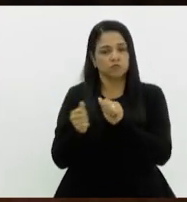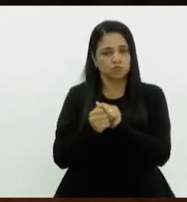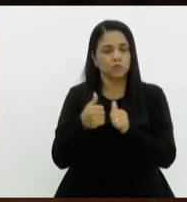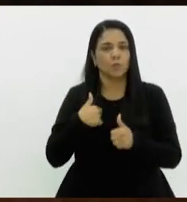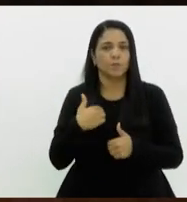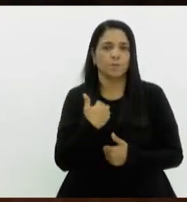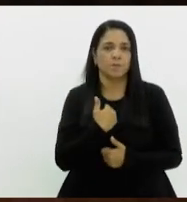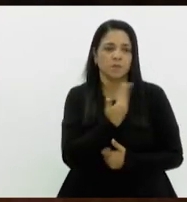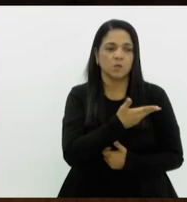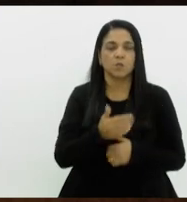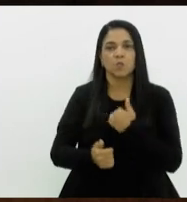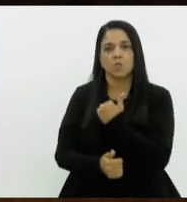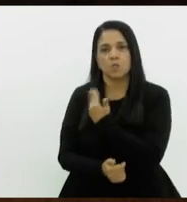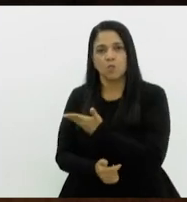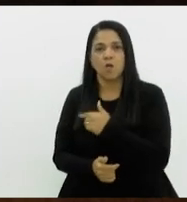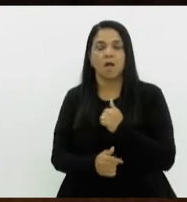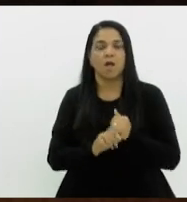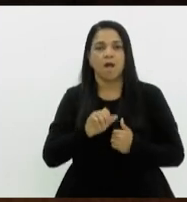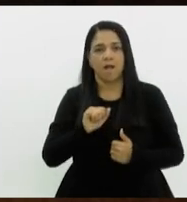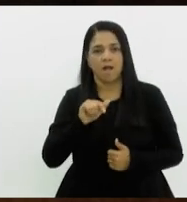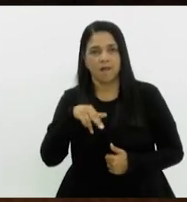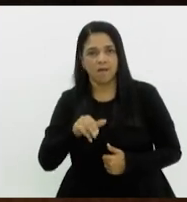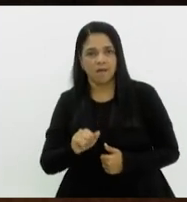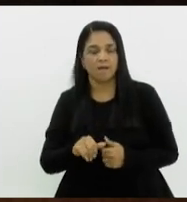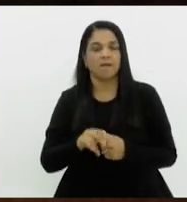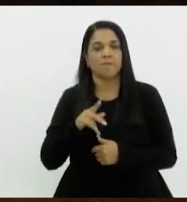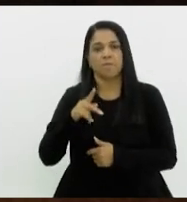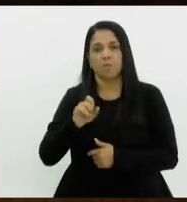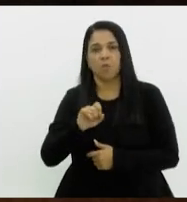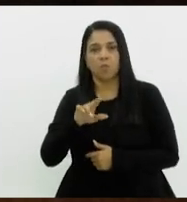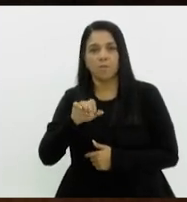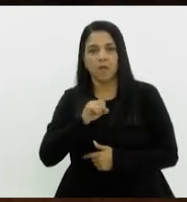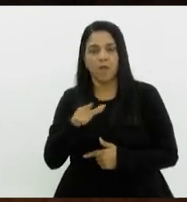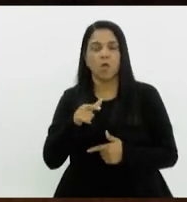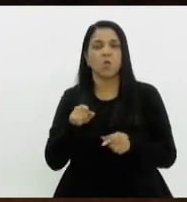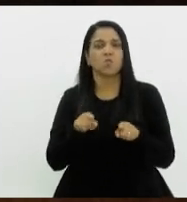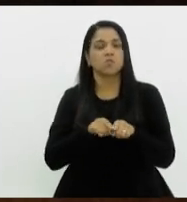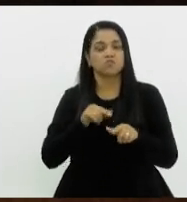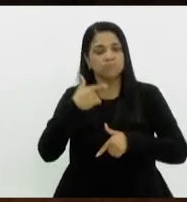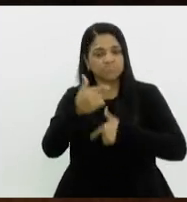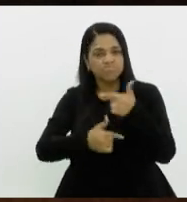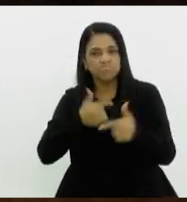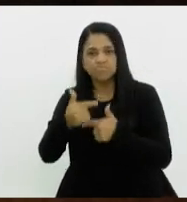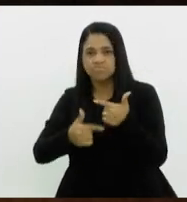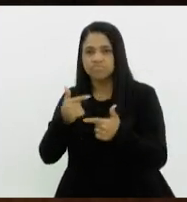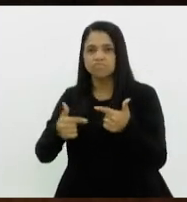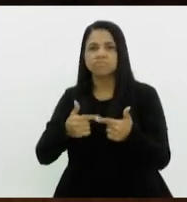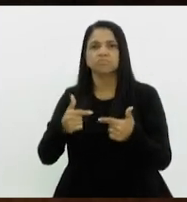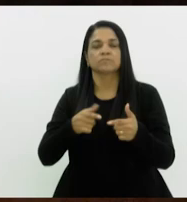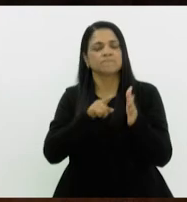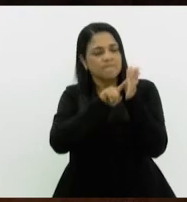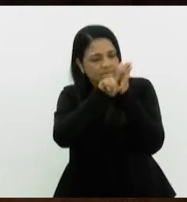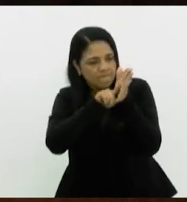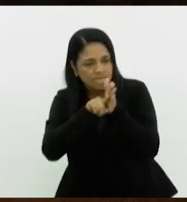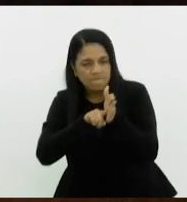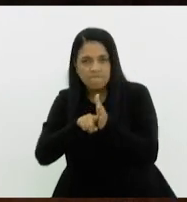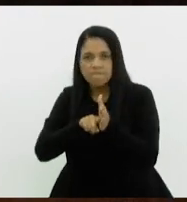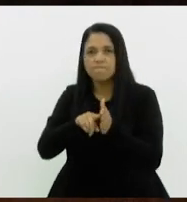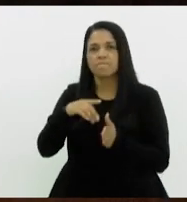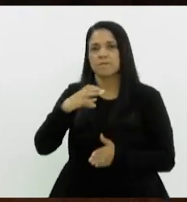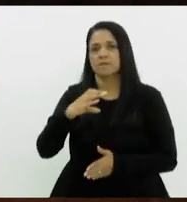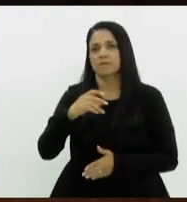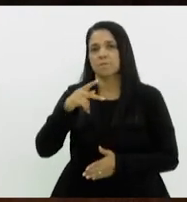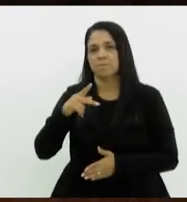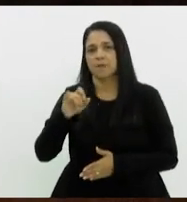deputado Felipe Poubel, nos desdobramentos, assim como o deputado Marcelo Dino, dos desdobramentos das investigações da CPI dos